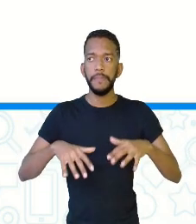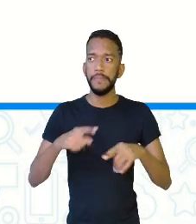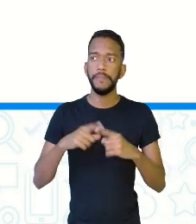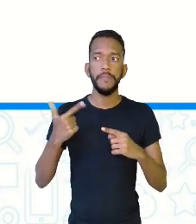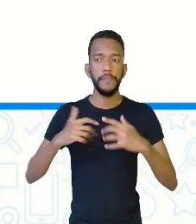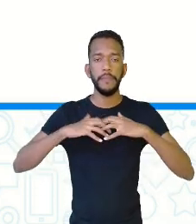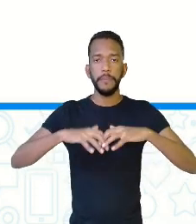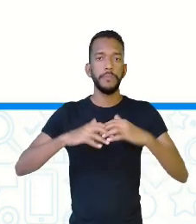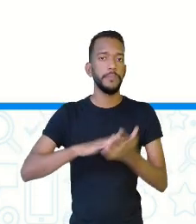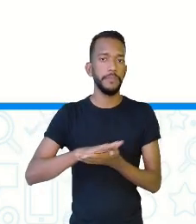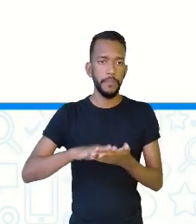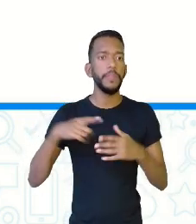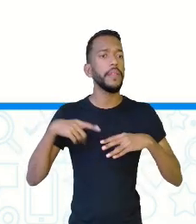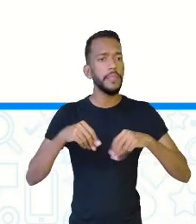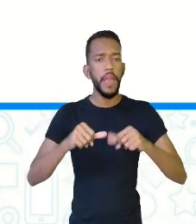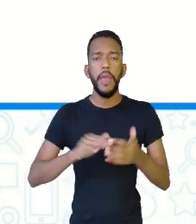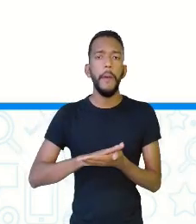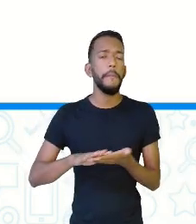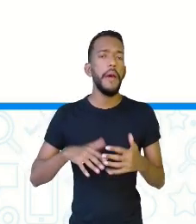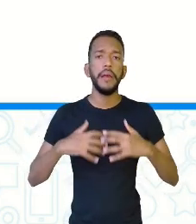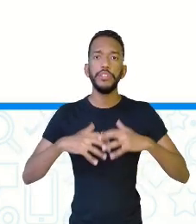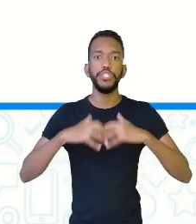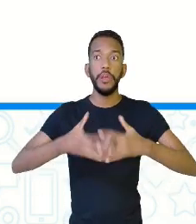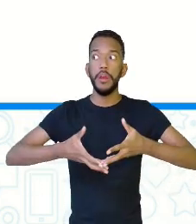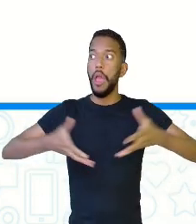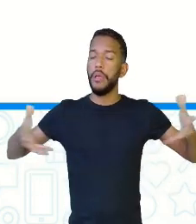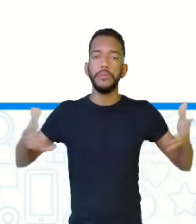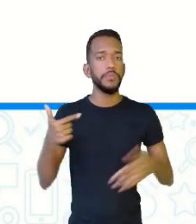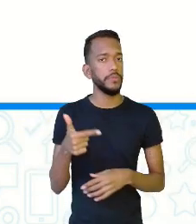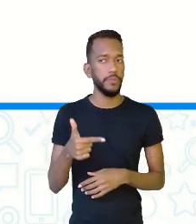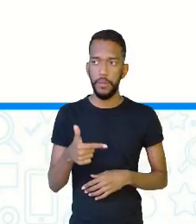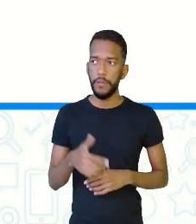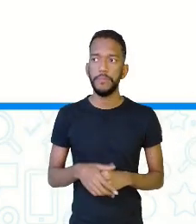engenhos, então pessoas que tinham terras, mas que não eram grandes,